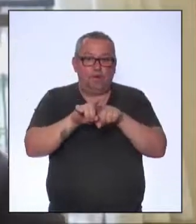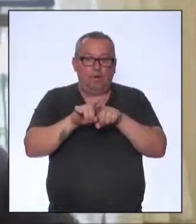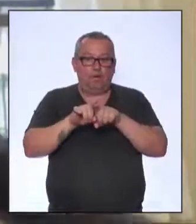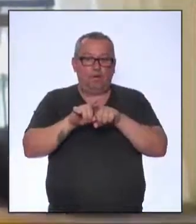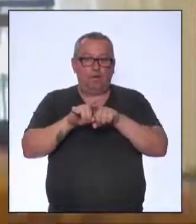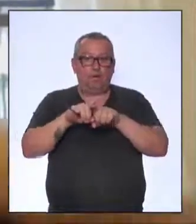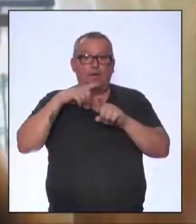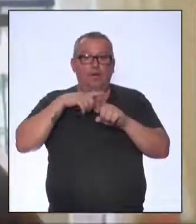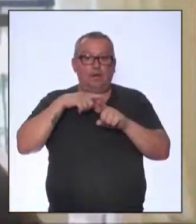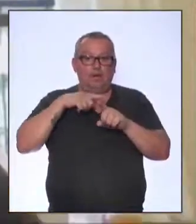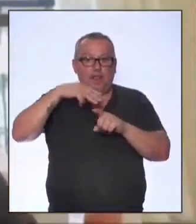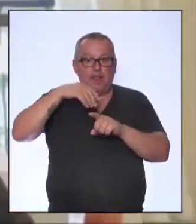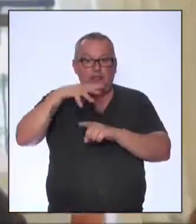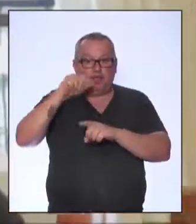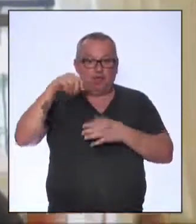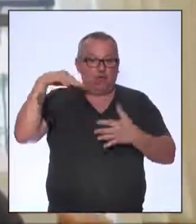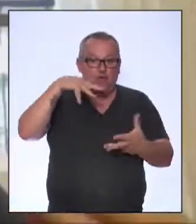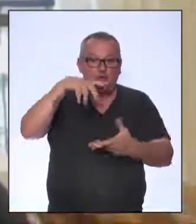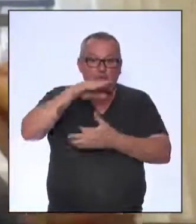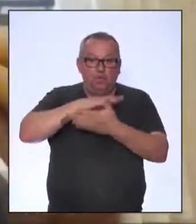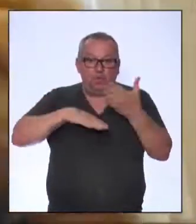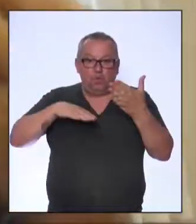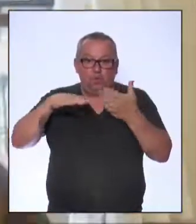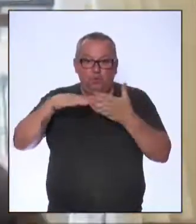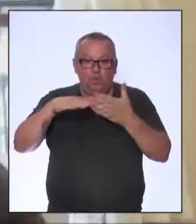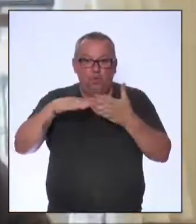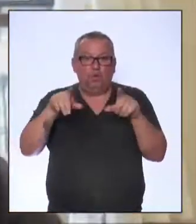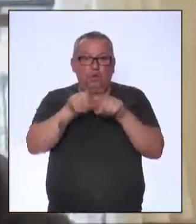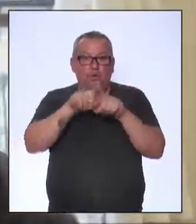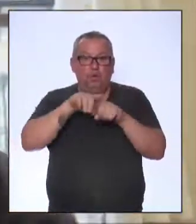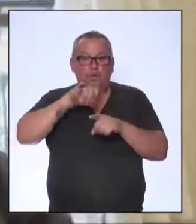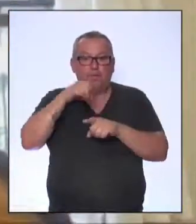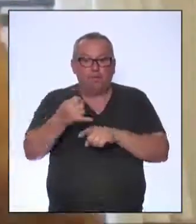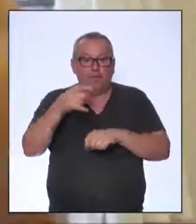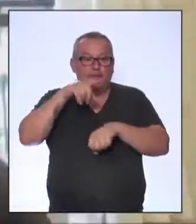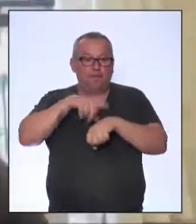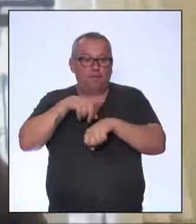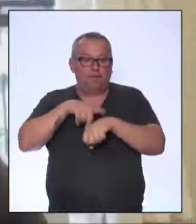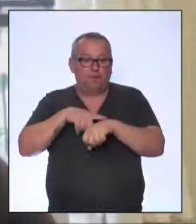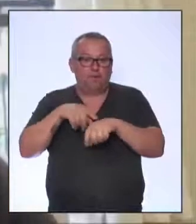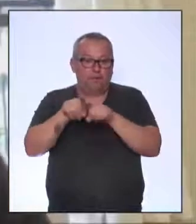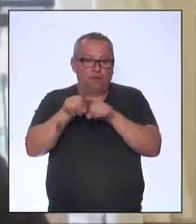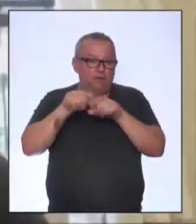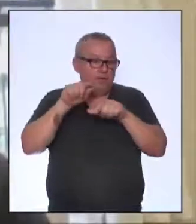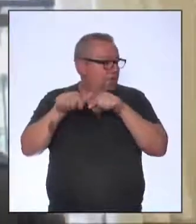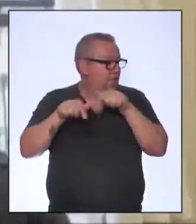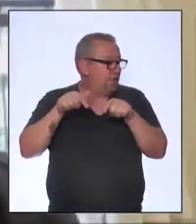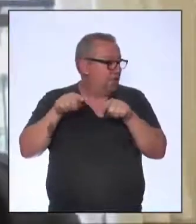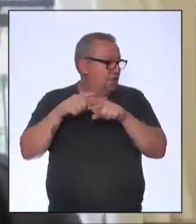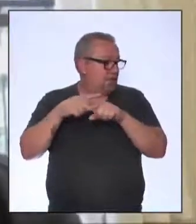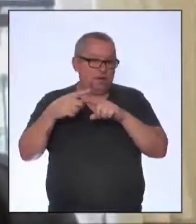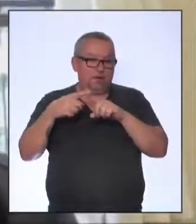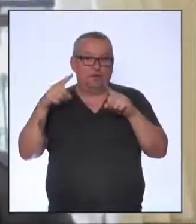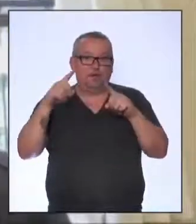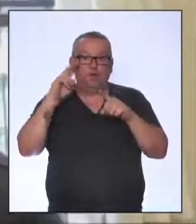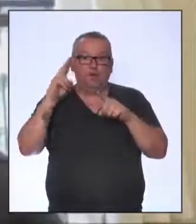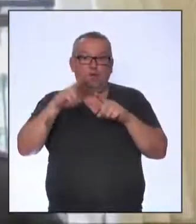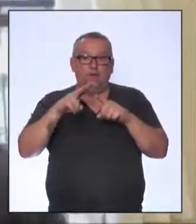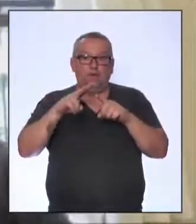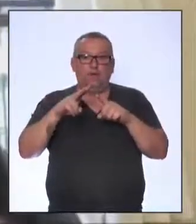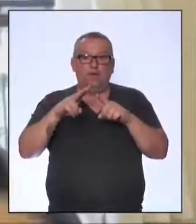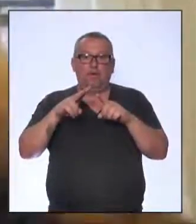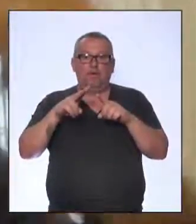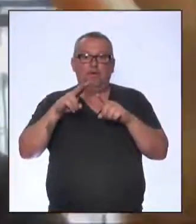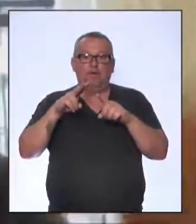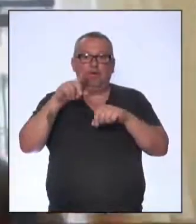está na mídia no mundo inteiro. Eu acho que nós temos que aproveitar esse momento e trabalhar em cima disso. Nós temos professores incríveis